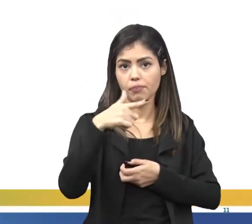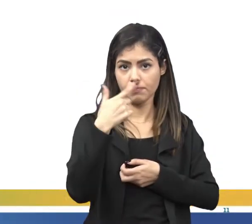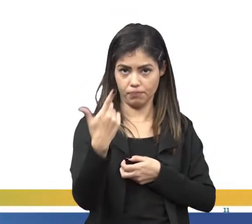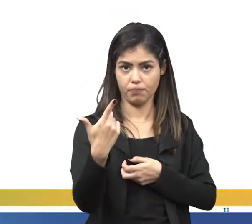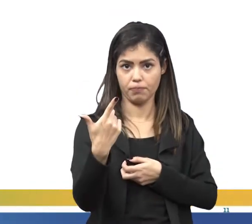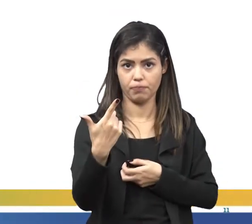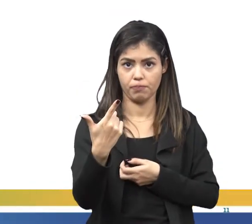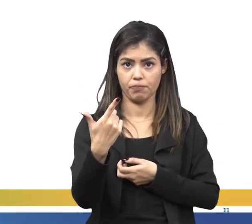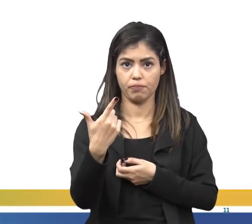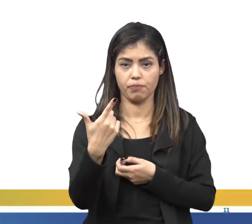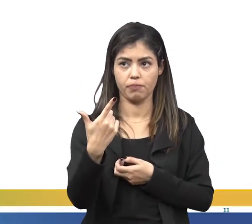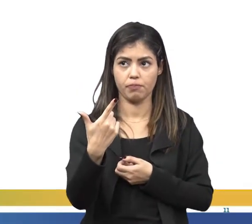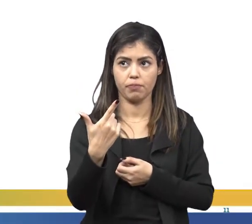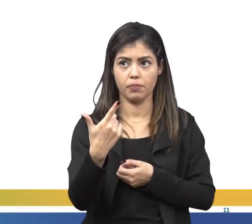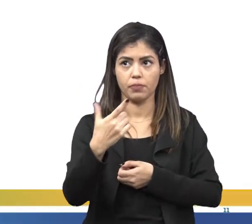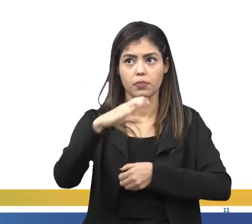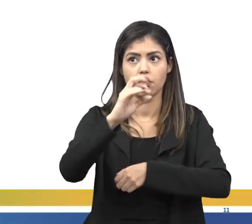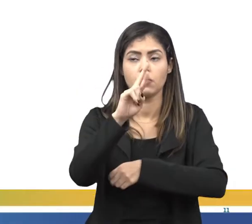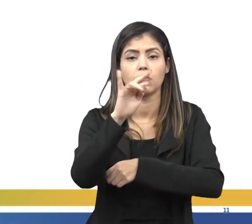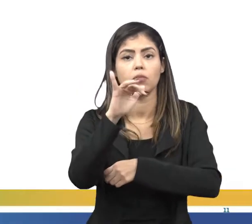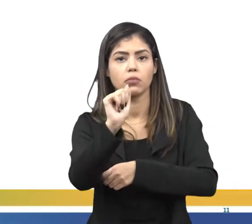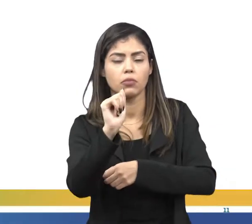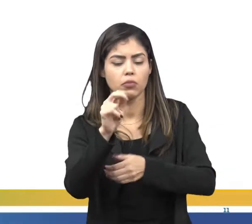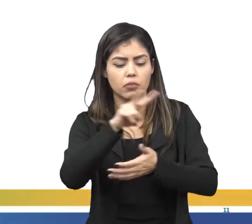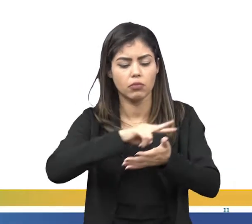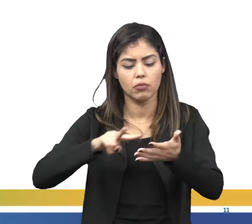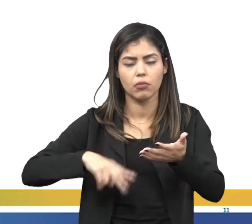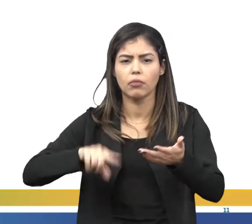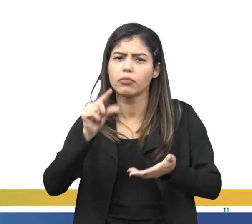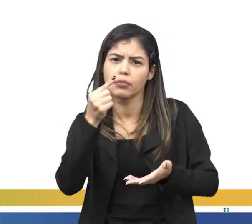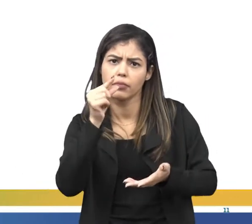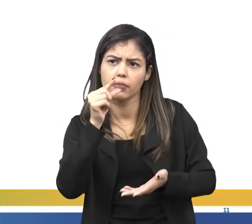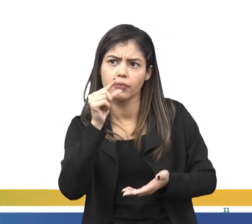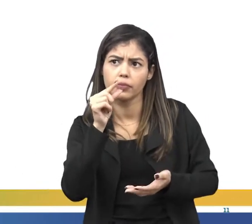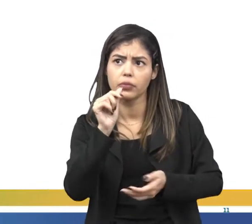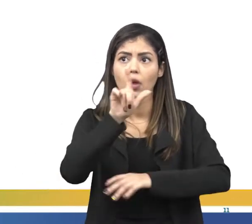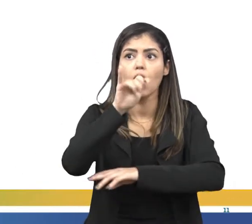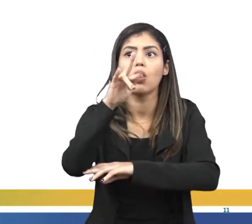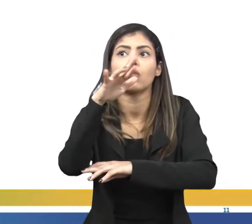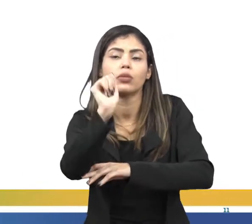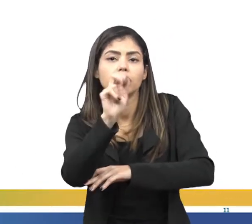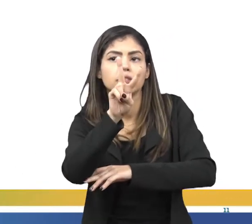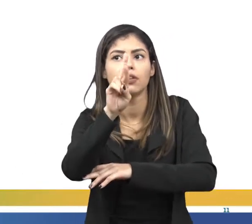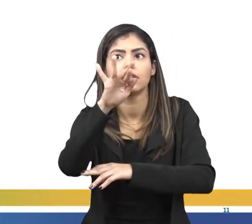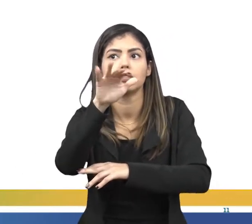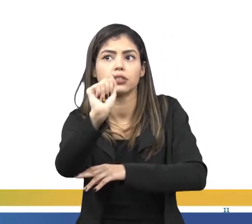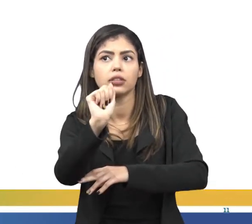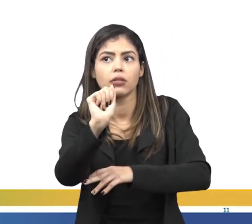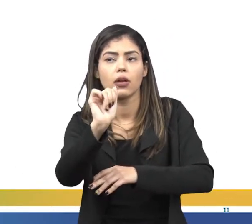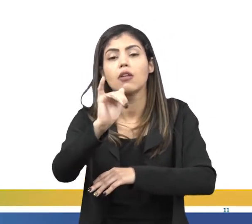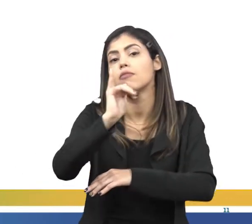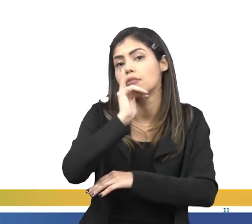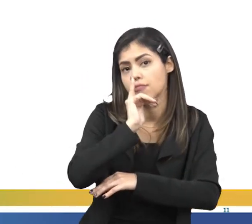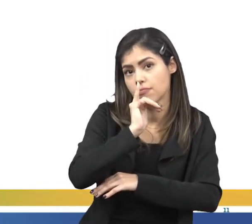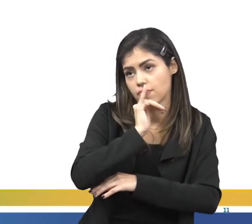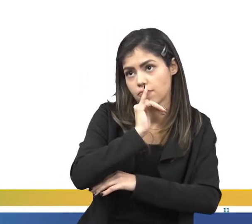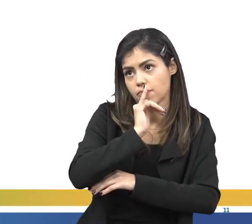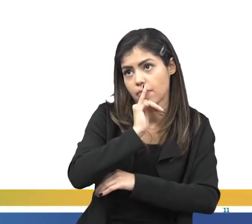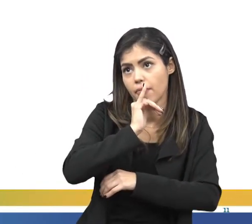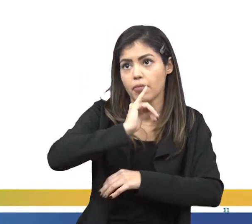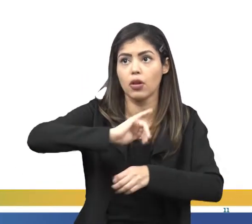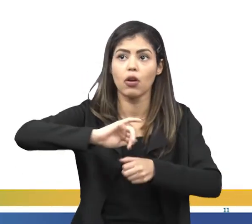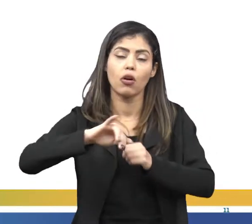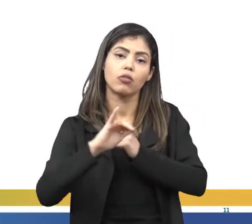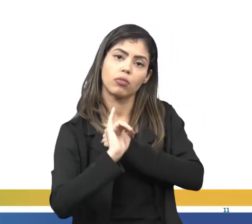próximo cronista que nós leremos um pouquinho do texto dele aqui é de Luiz Fernando Veríssimo. É o exemplo de uma